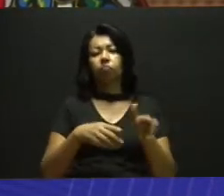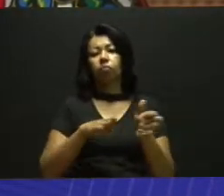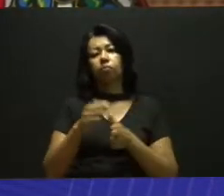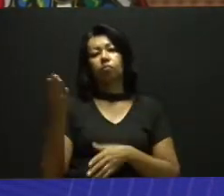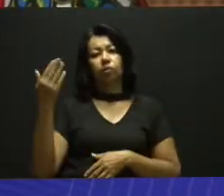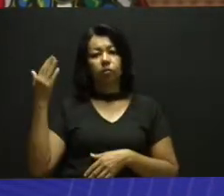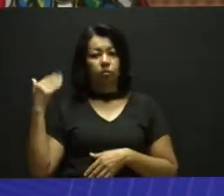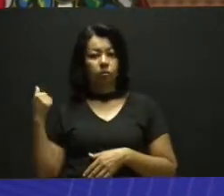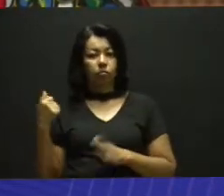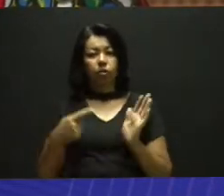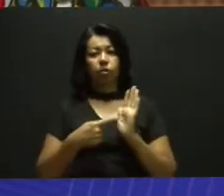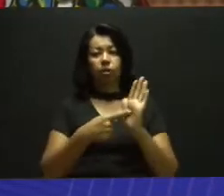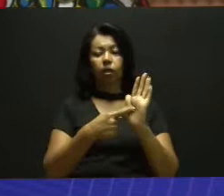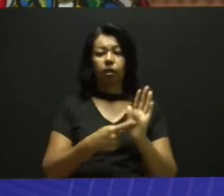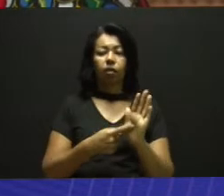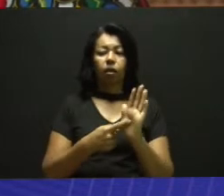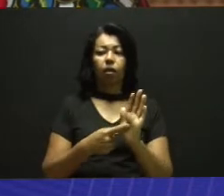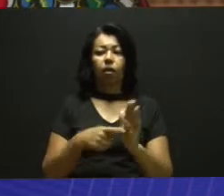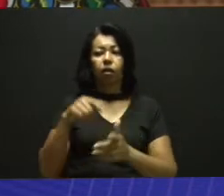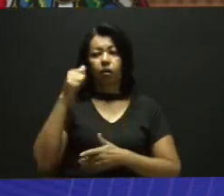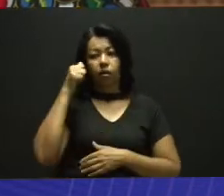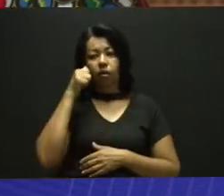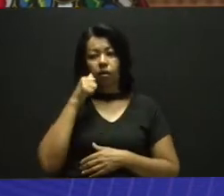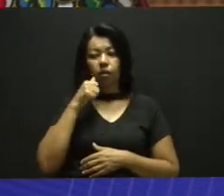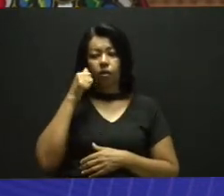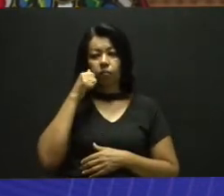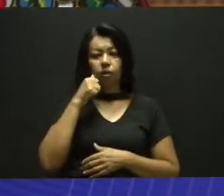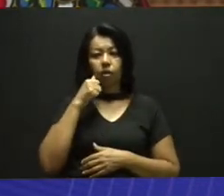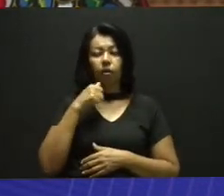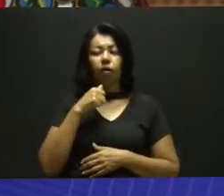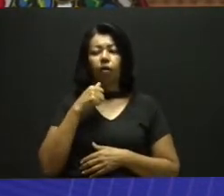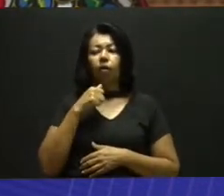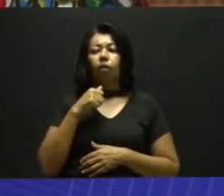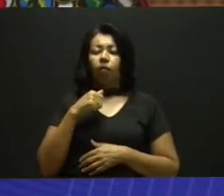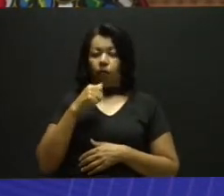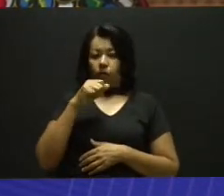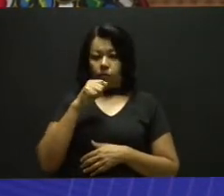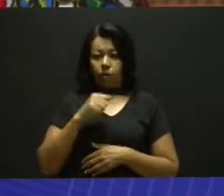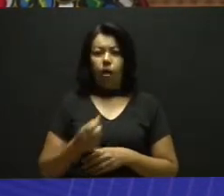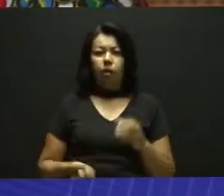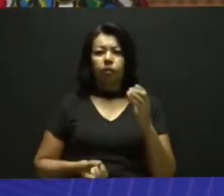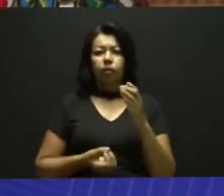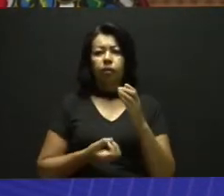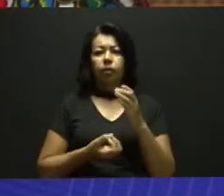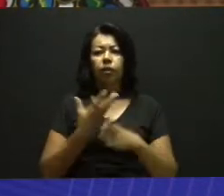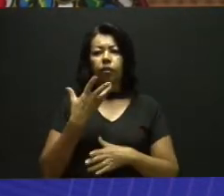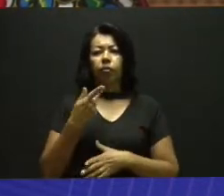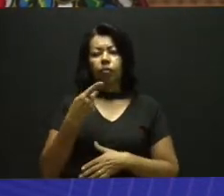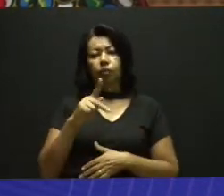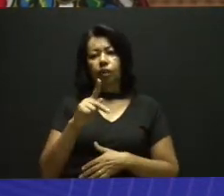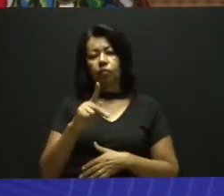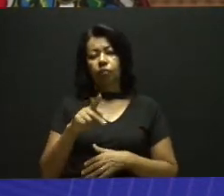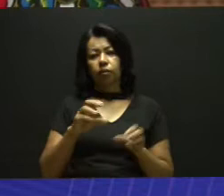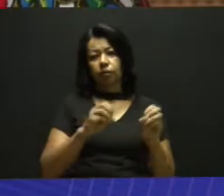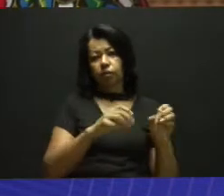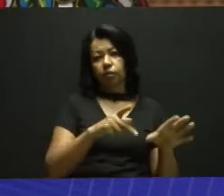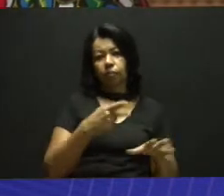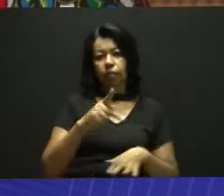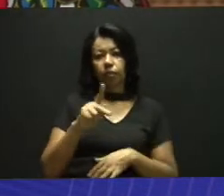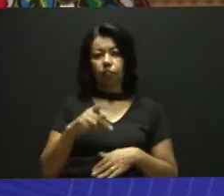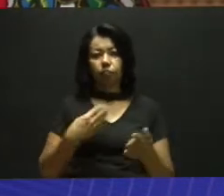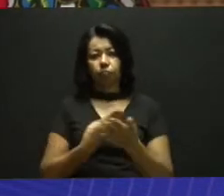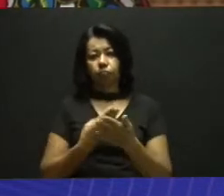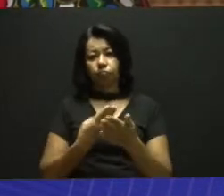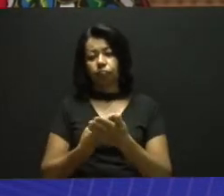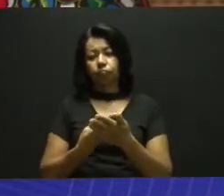anterior a coreografia a coreógrafa silvia lançou as bases para os instrutores a partir de um estudo